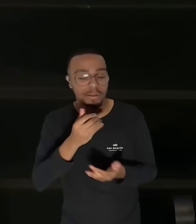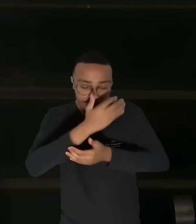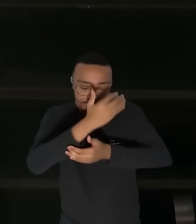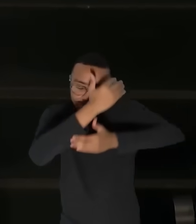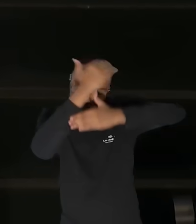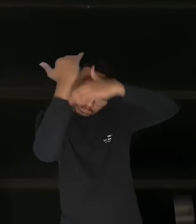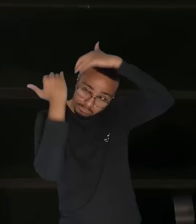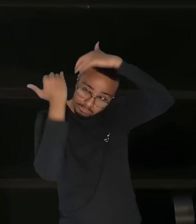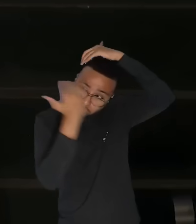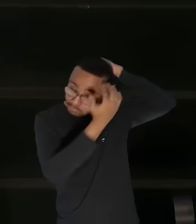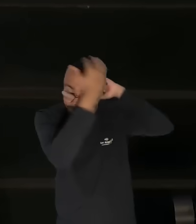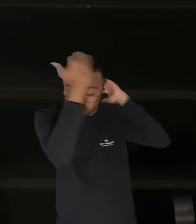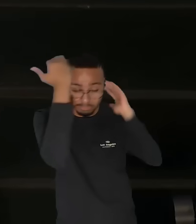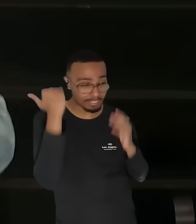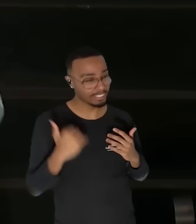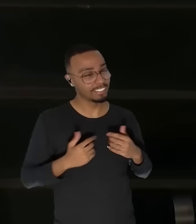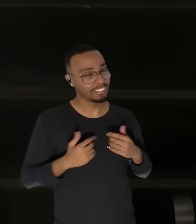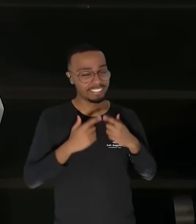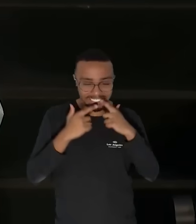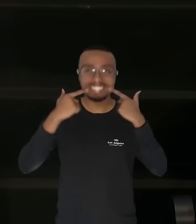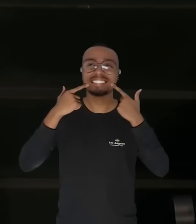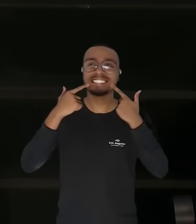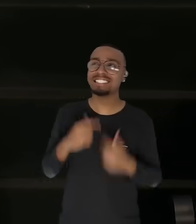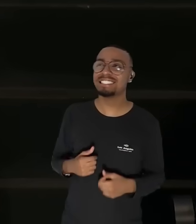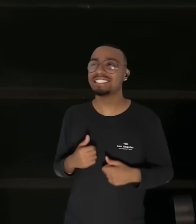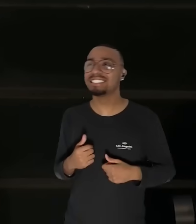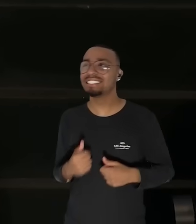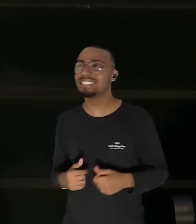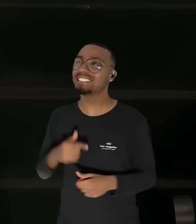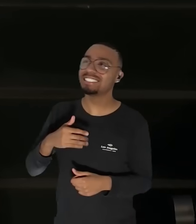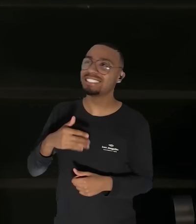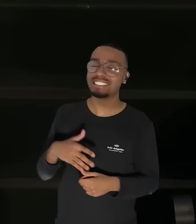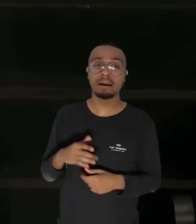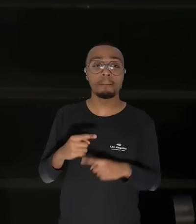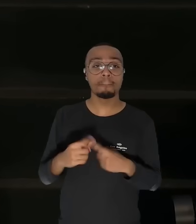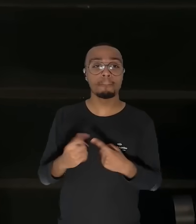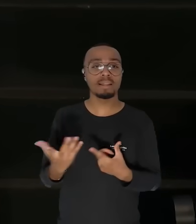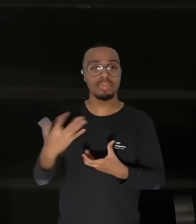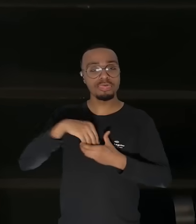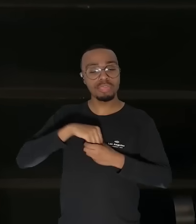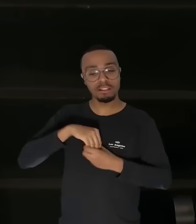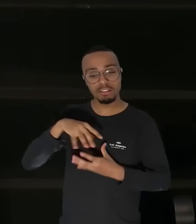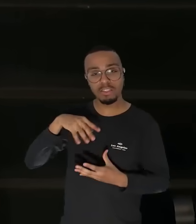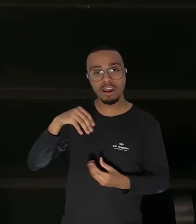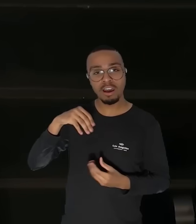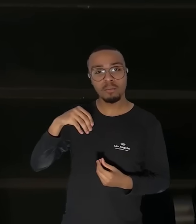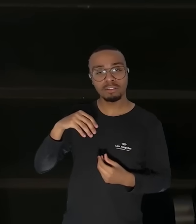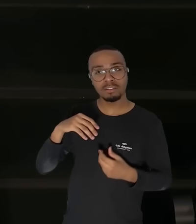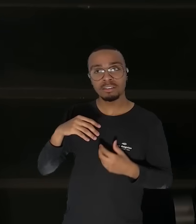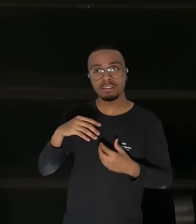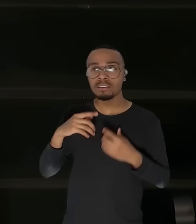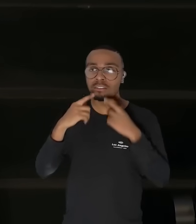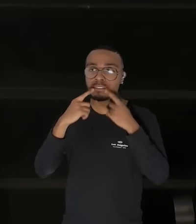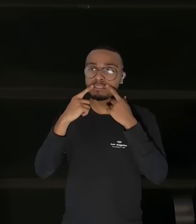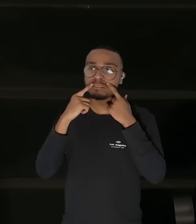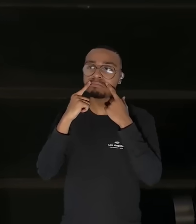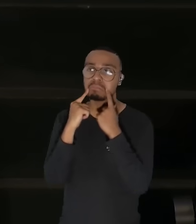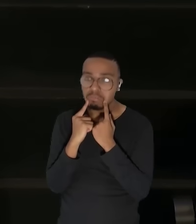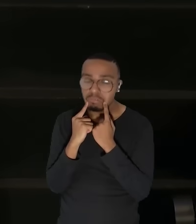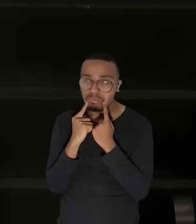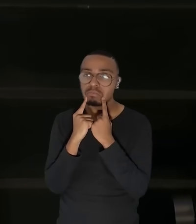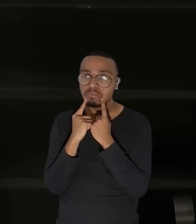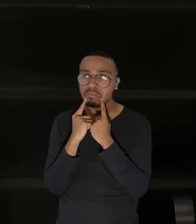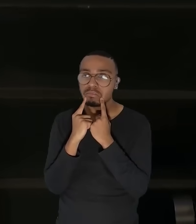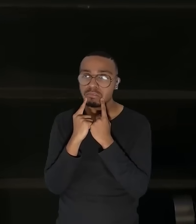aquele sorriso no rosto, mas só você sabe o que carrega dentro da alma. Só você sabe. Alguns passam o